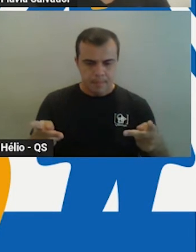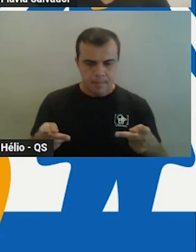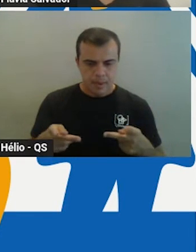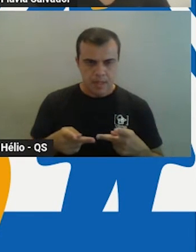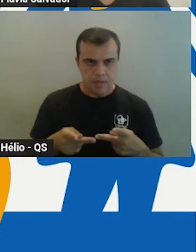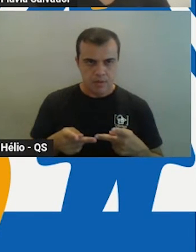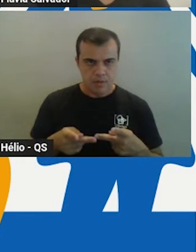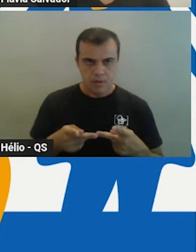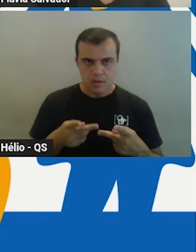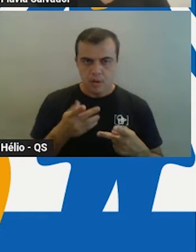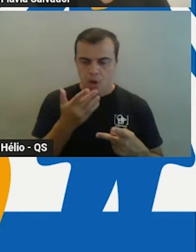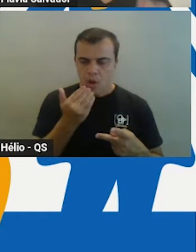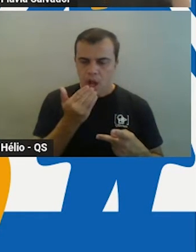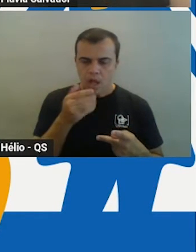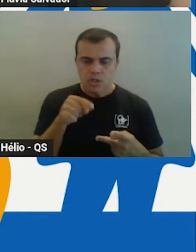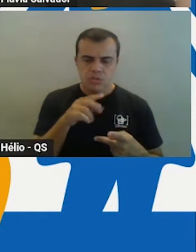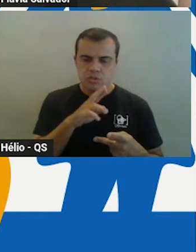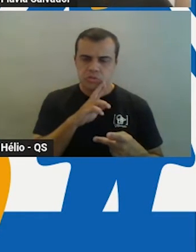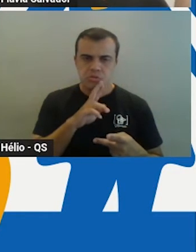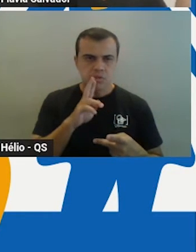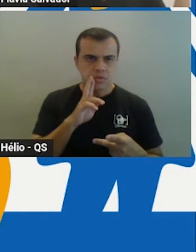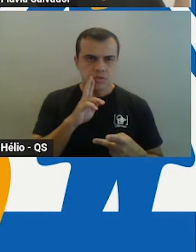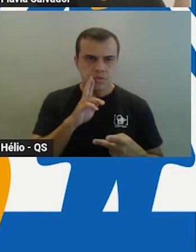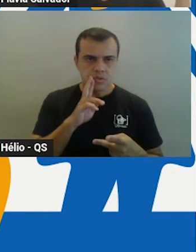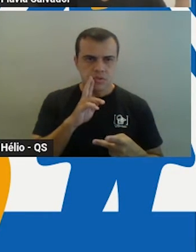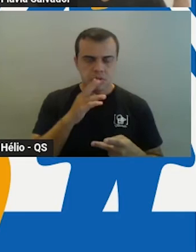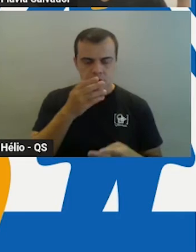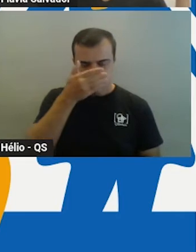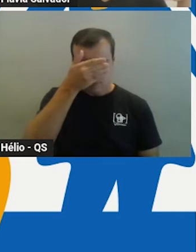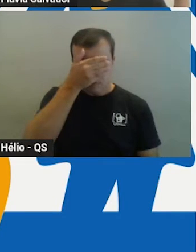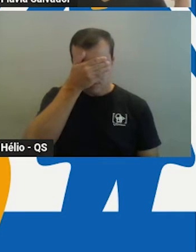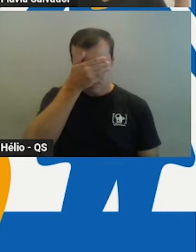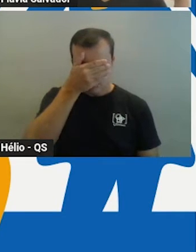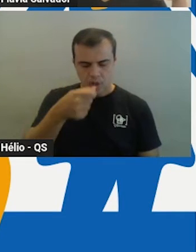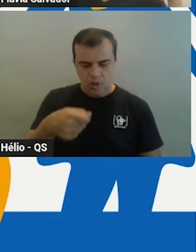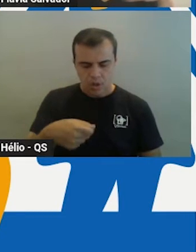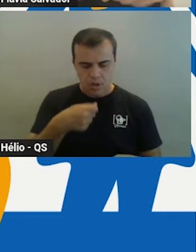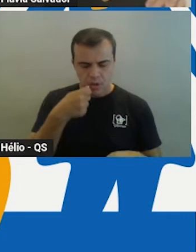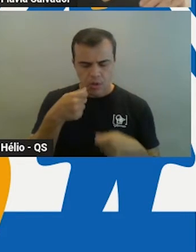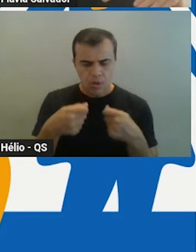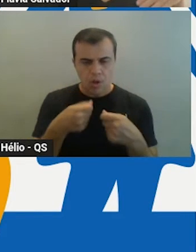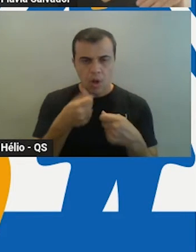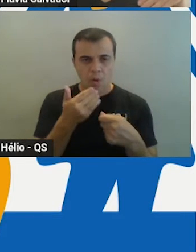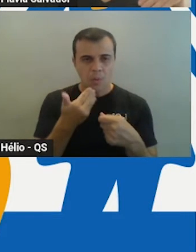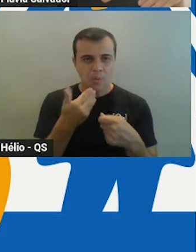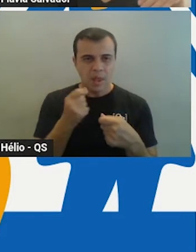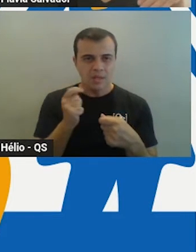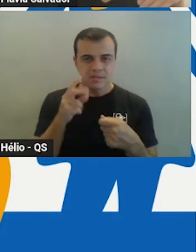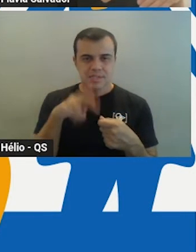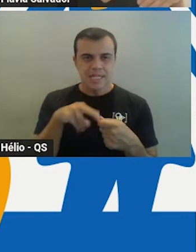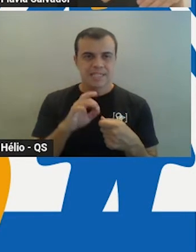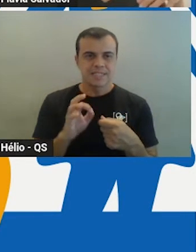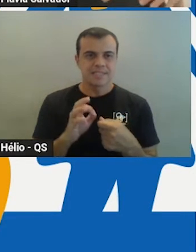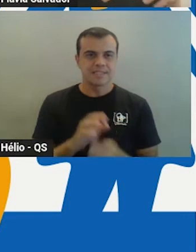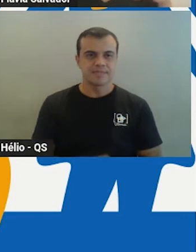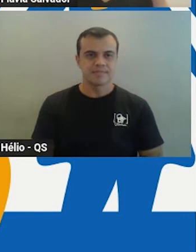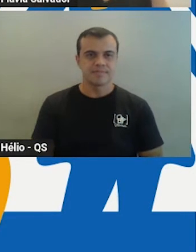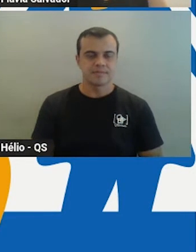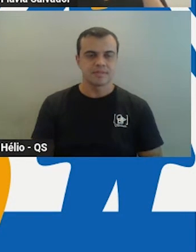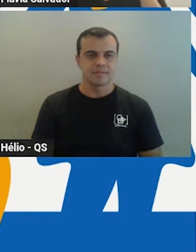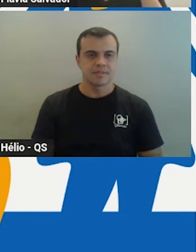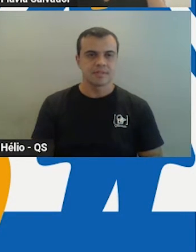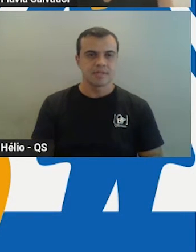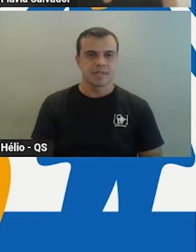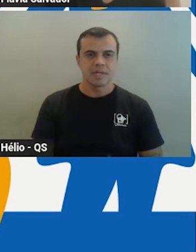serviu um lanche, vendou os seus olhinhos e foi comer sem olhar? Gente, é